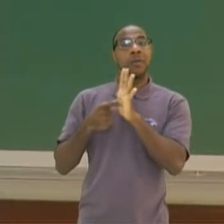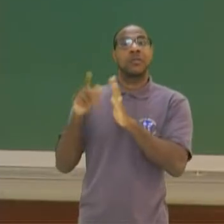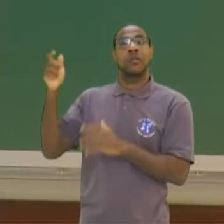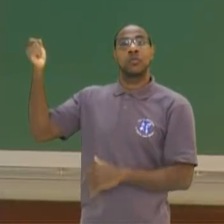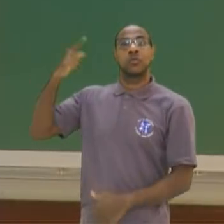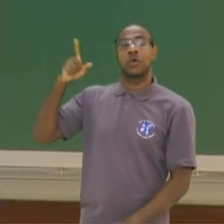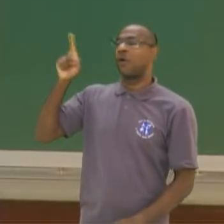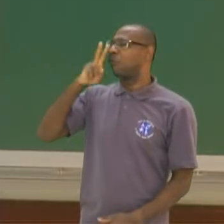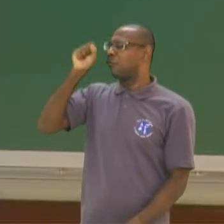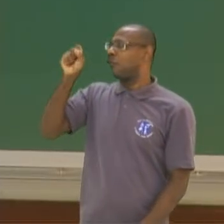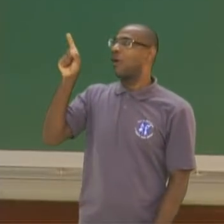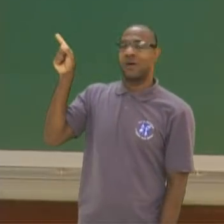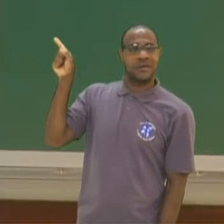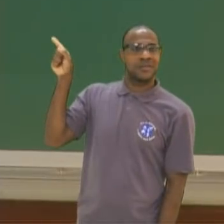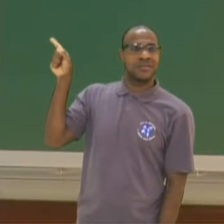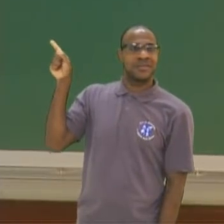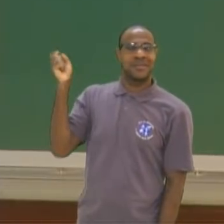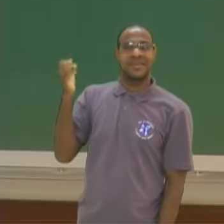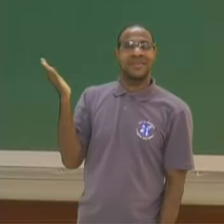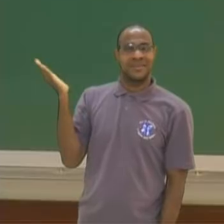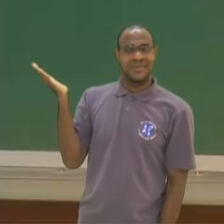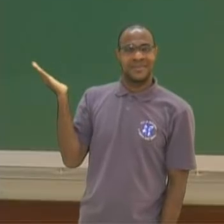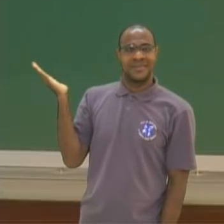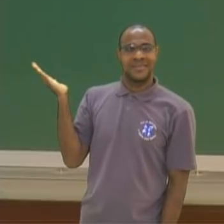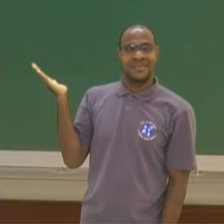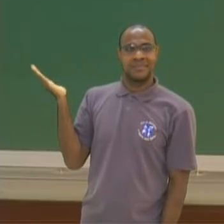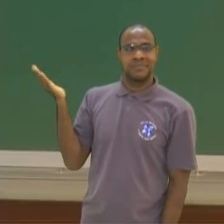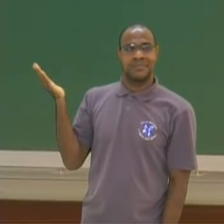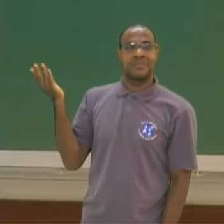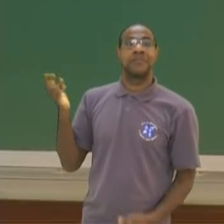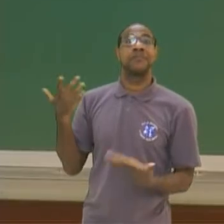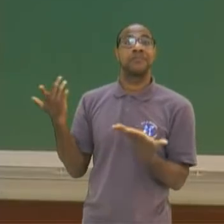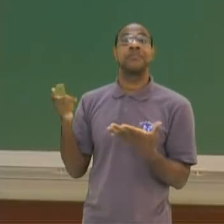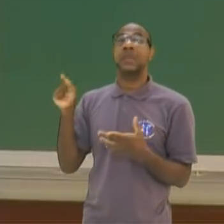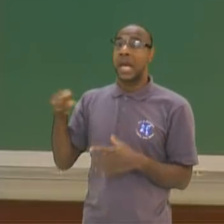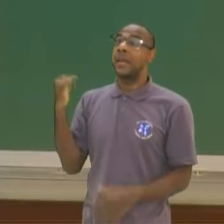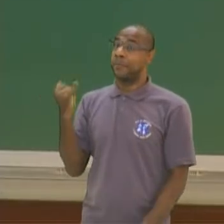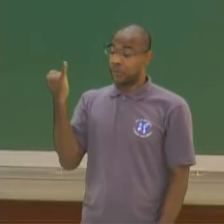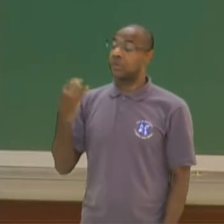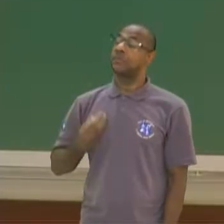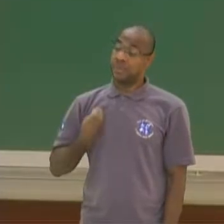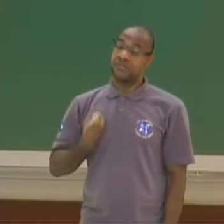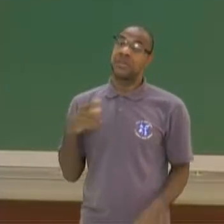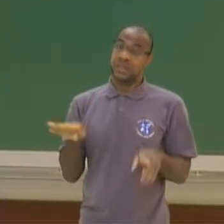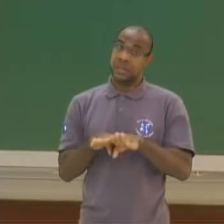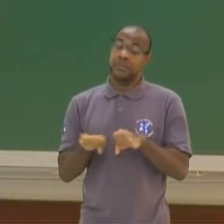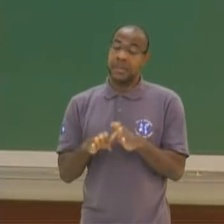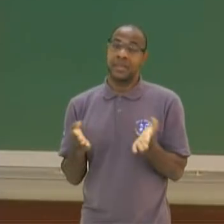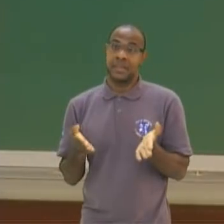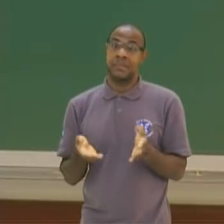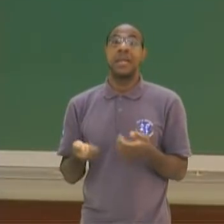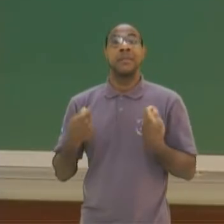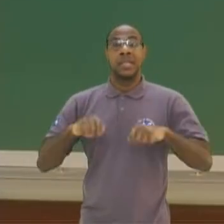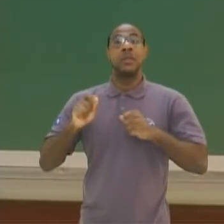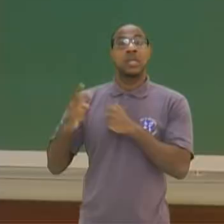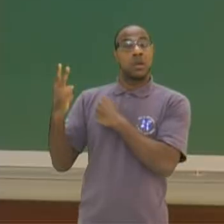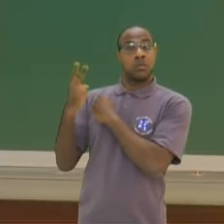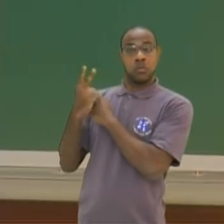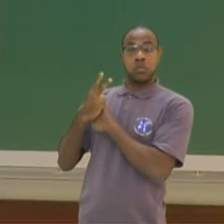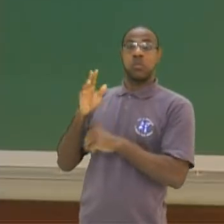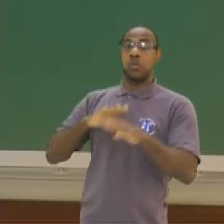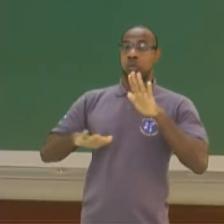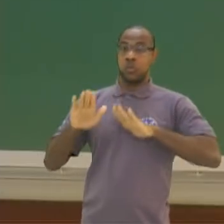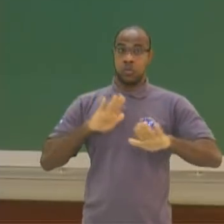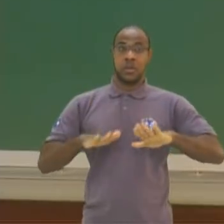do sol bem forte, bem bonito, bem brilhante, lembrando que ele é importante à vida. Sem luz do sol, né, não